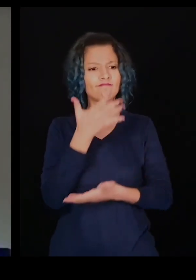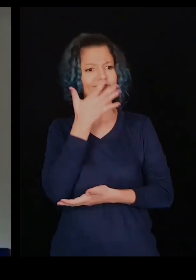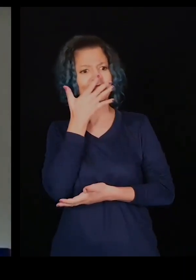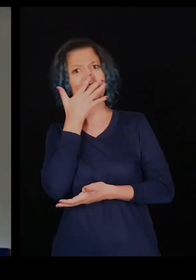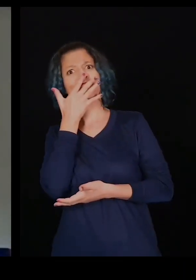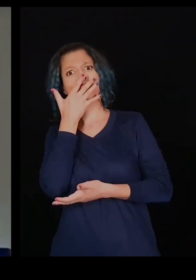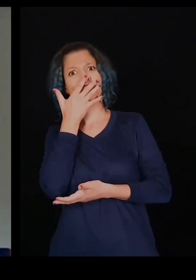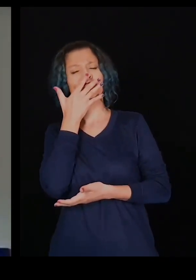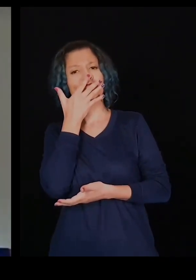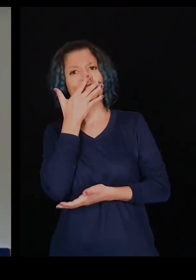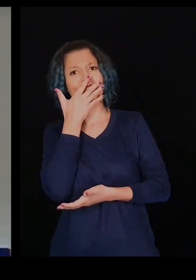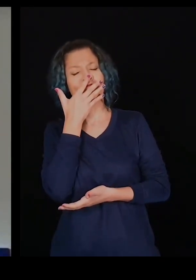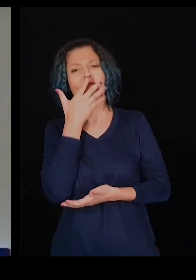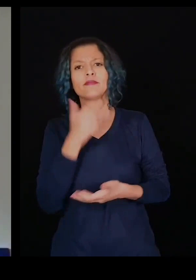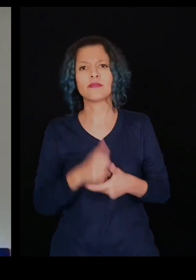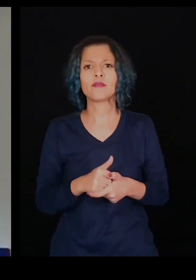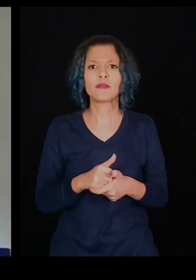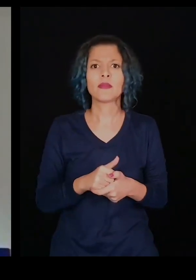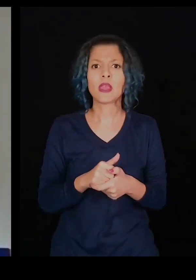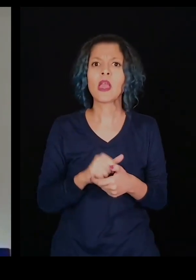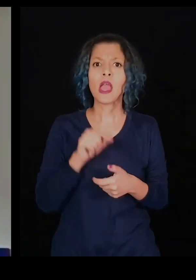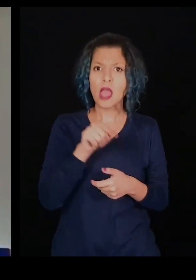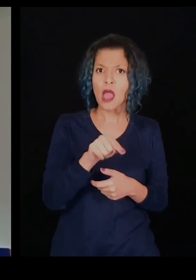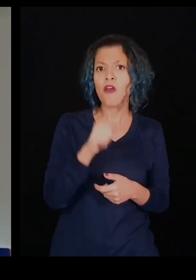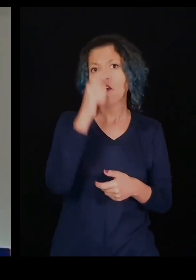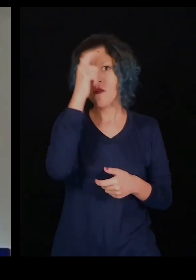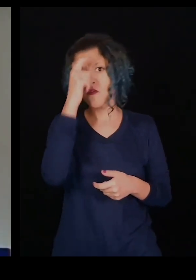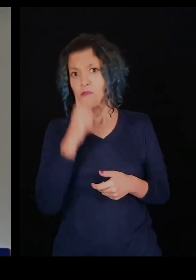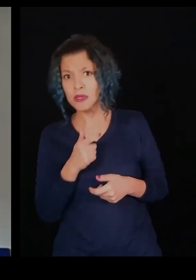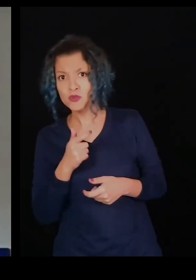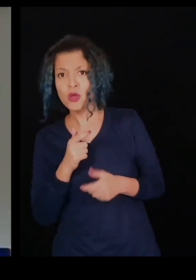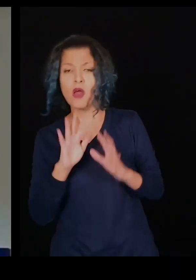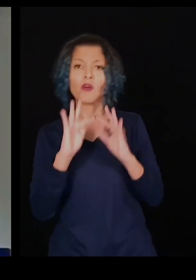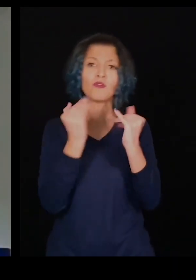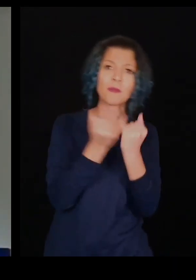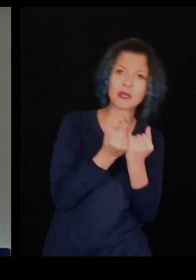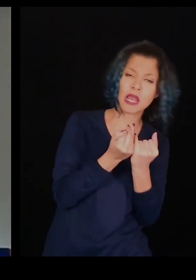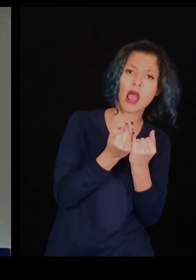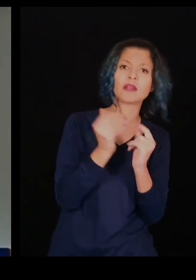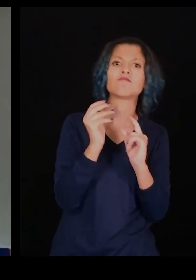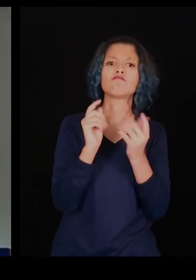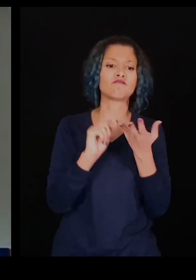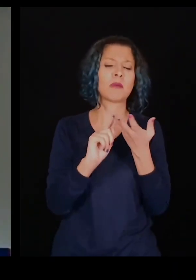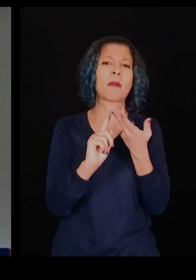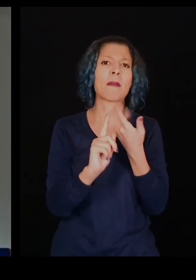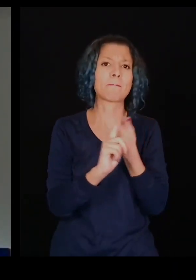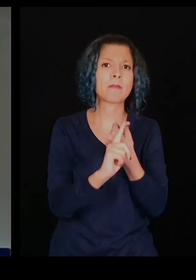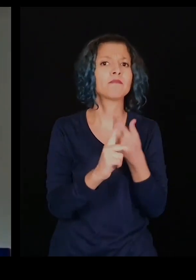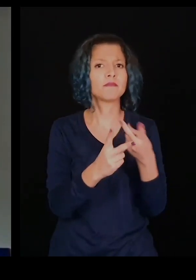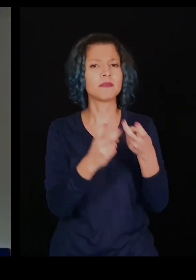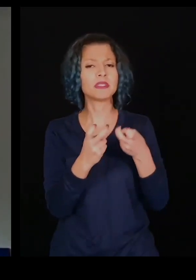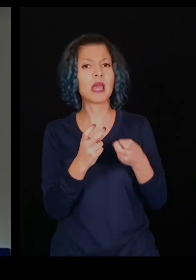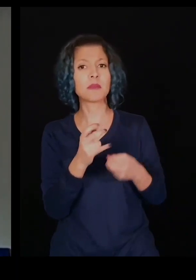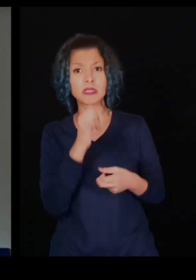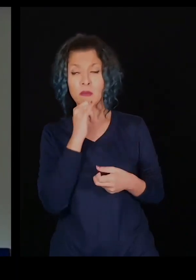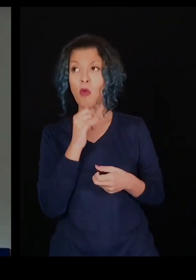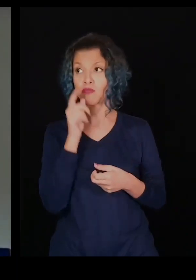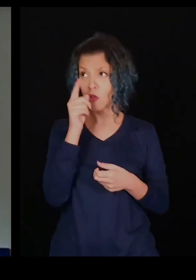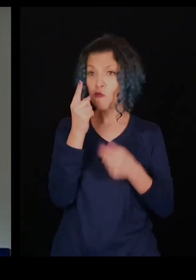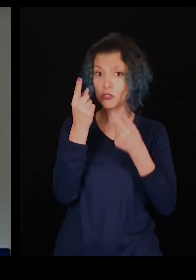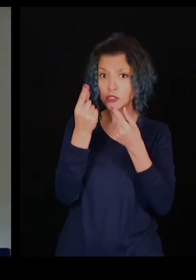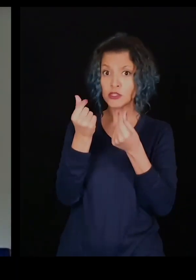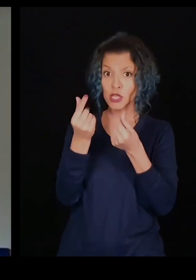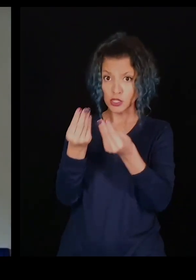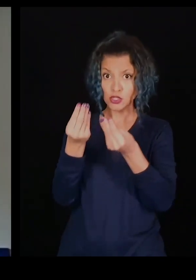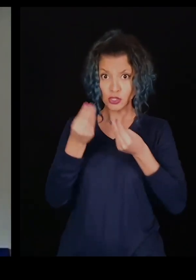também pessoais, familiares, a gente vê isso. Olha, aquele recurso que você mandou, que era para a família tal, essa